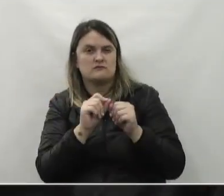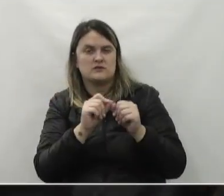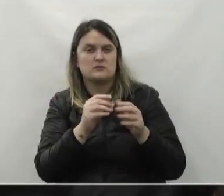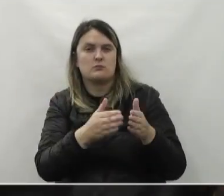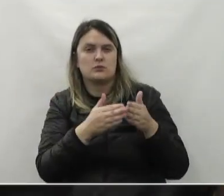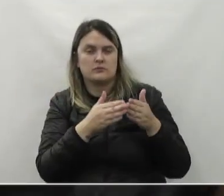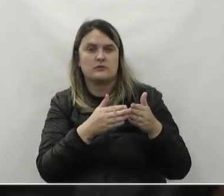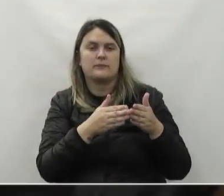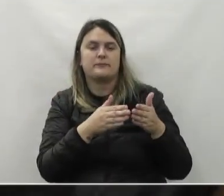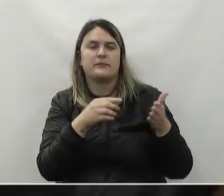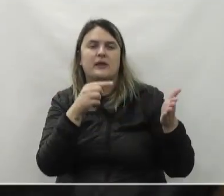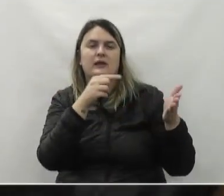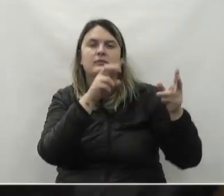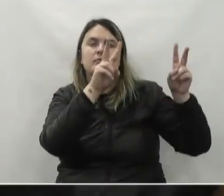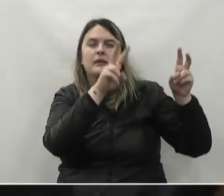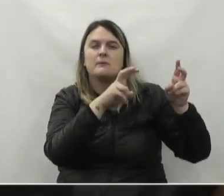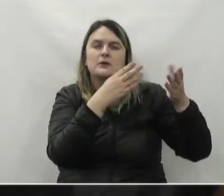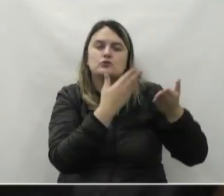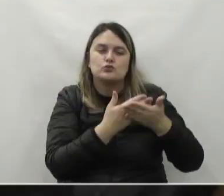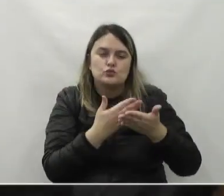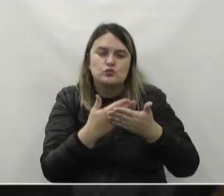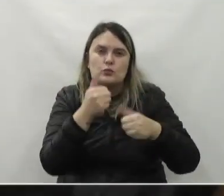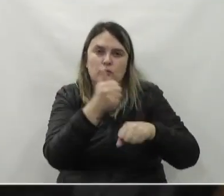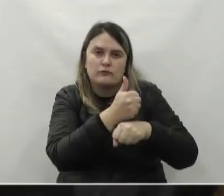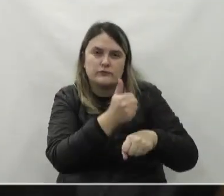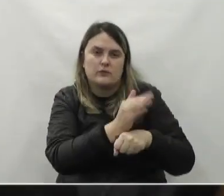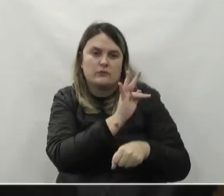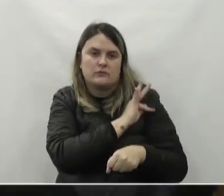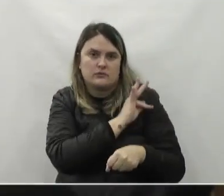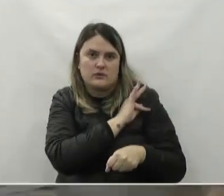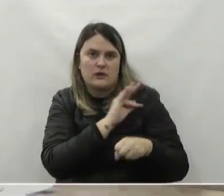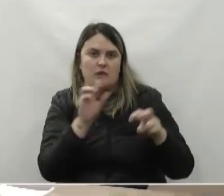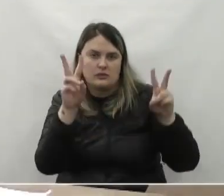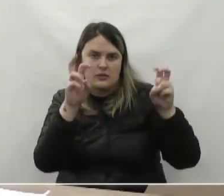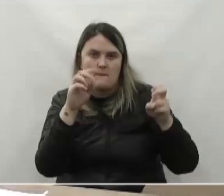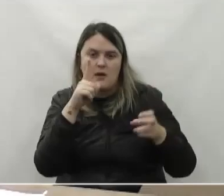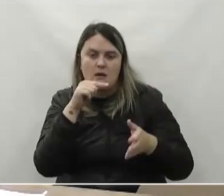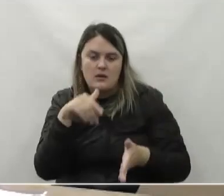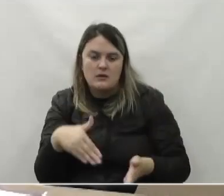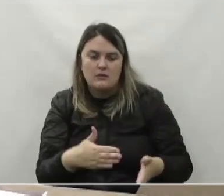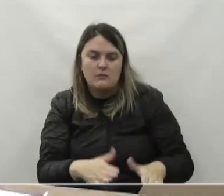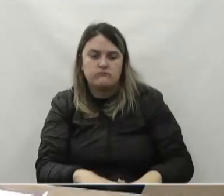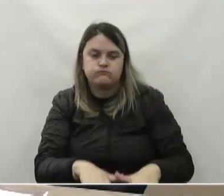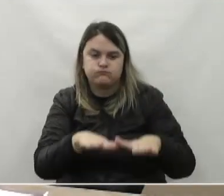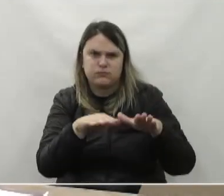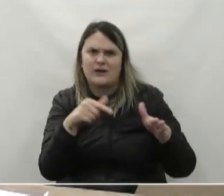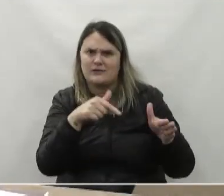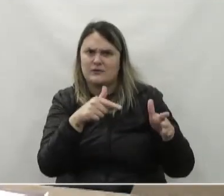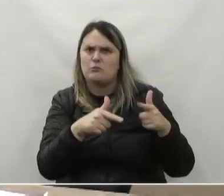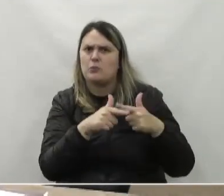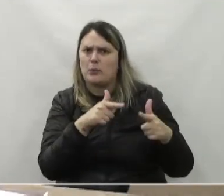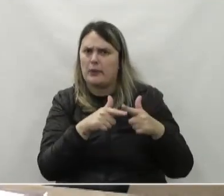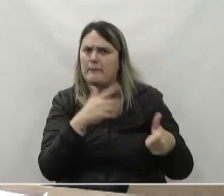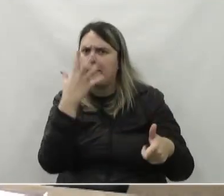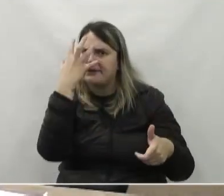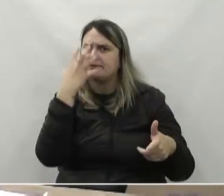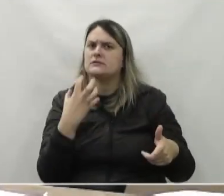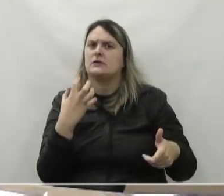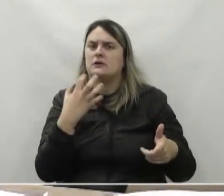ao estudo técnico das enchentes, né, para mitigar esse grave problema das nossas cidades,